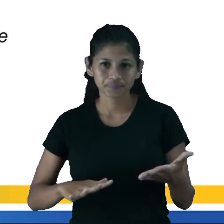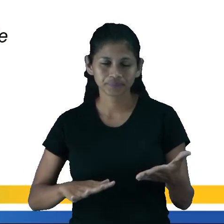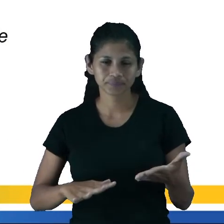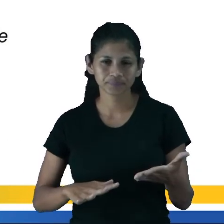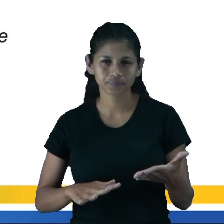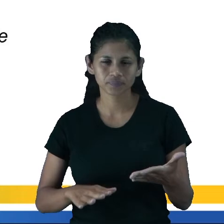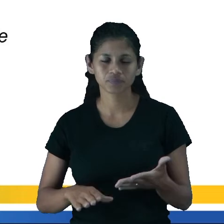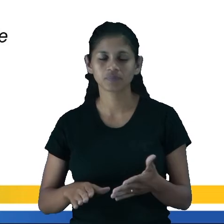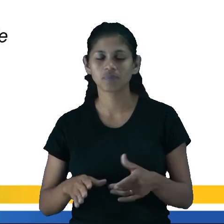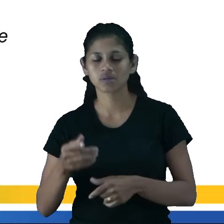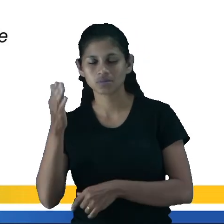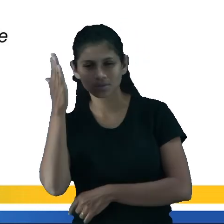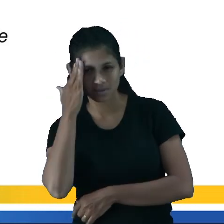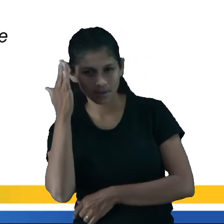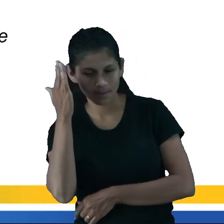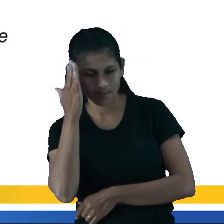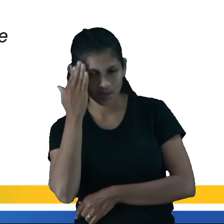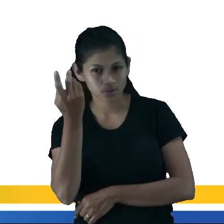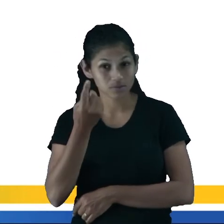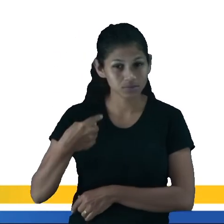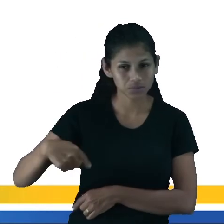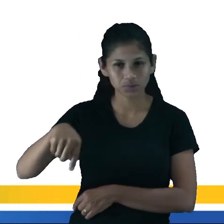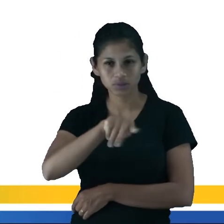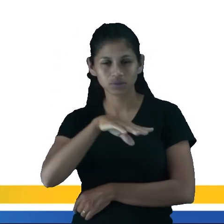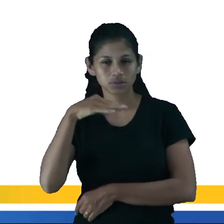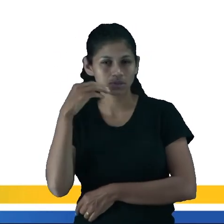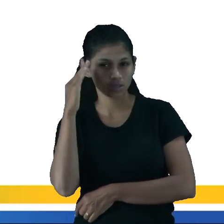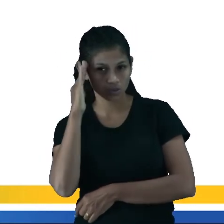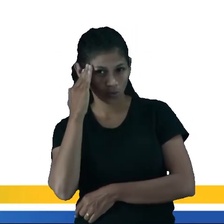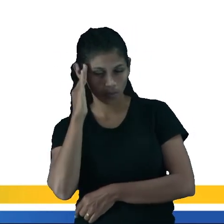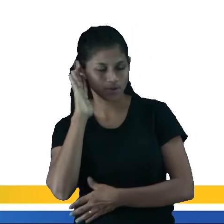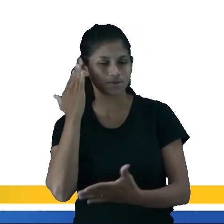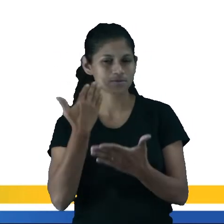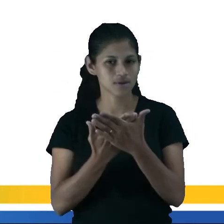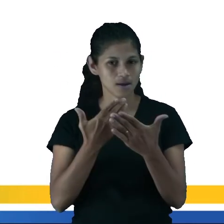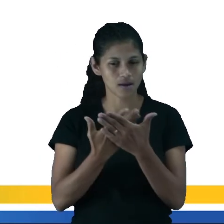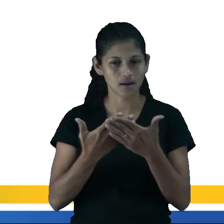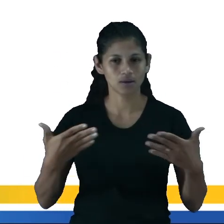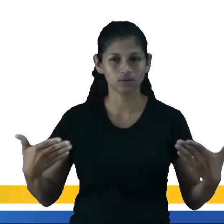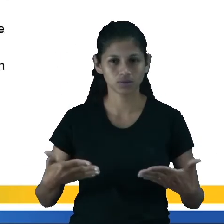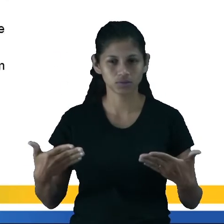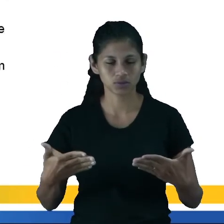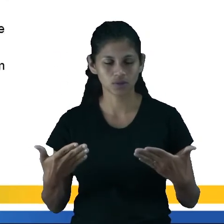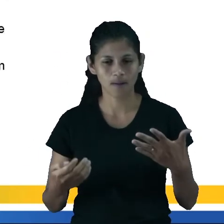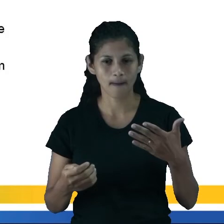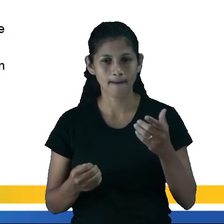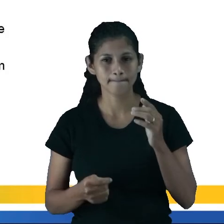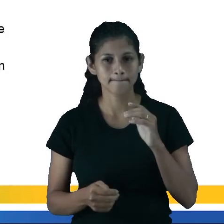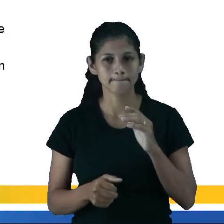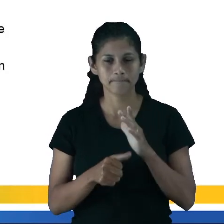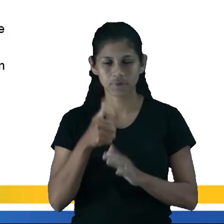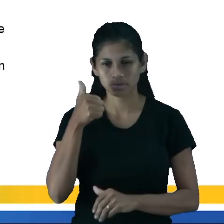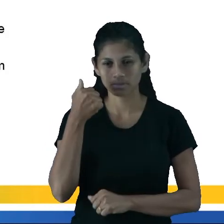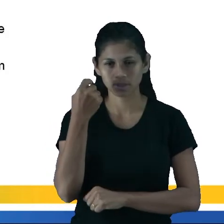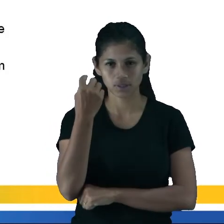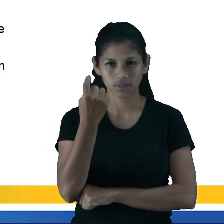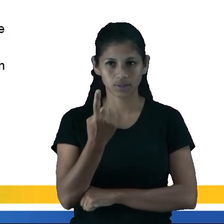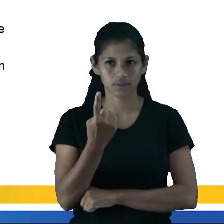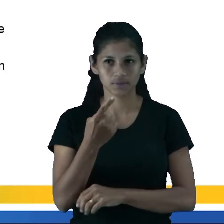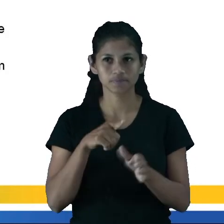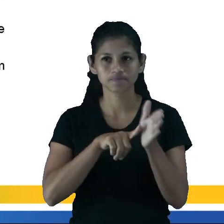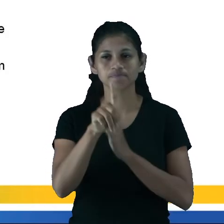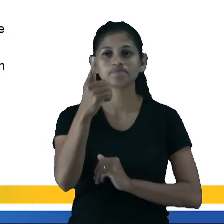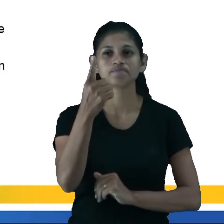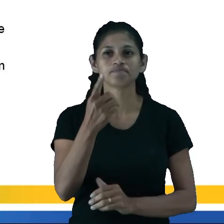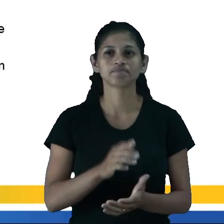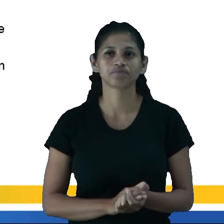saber se vocês compreenderam, né, a nossa aula de hoje e vamos para nossa primeira questão.